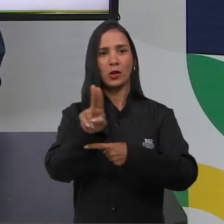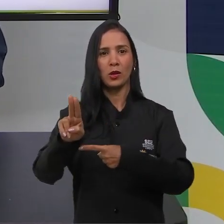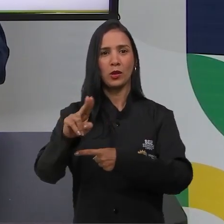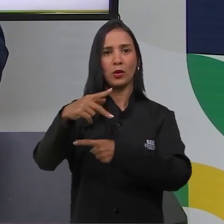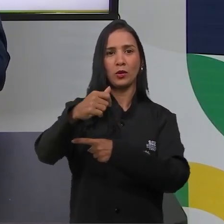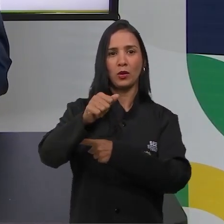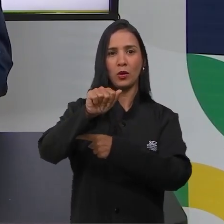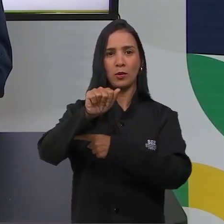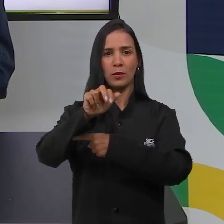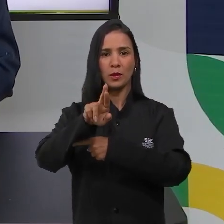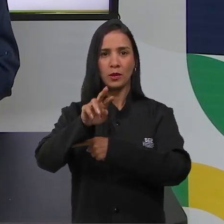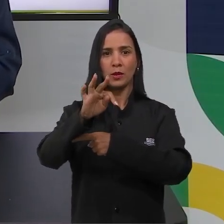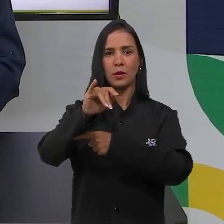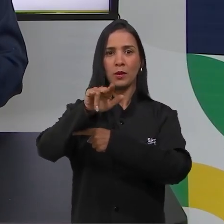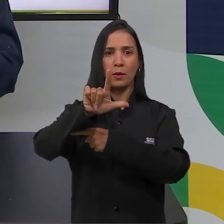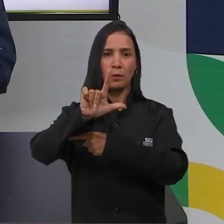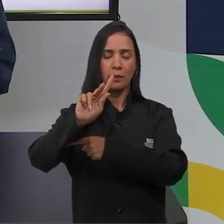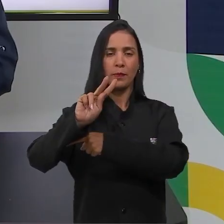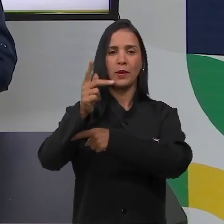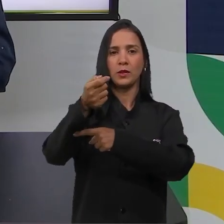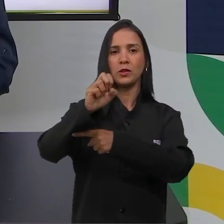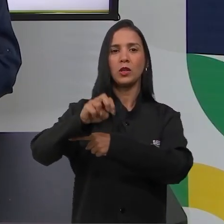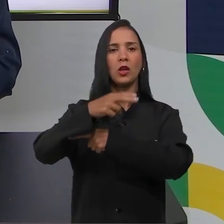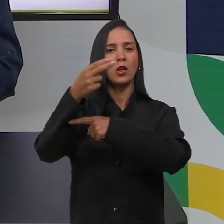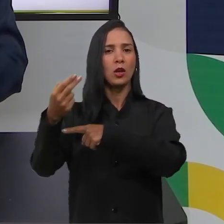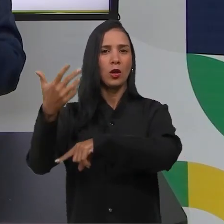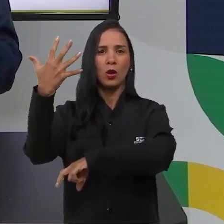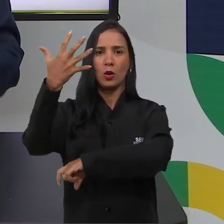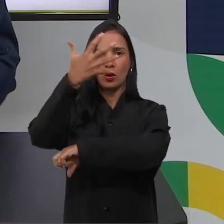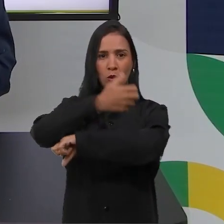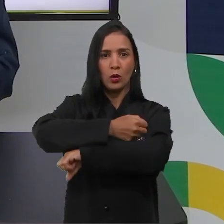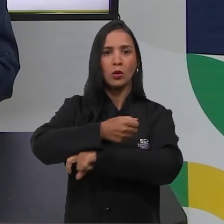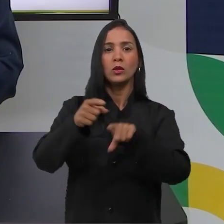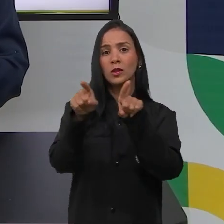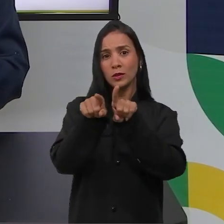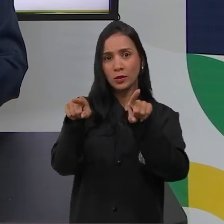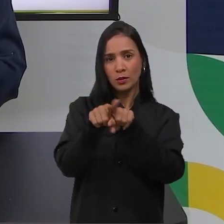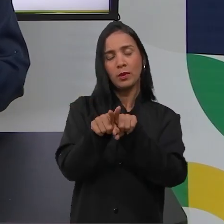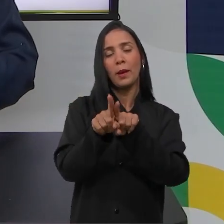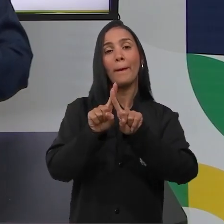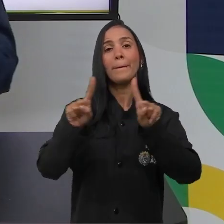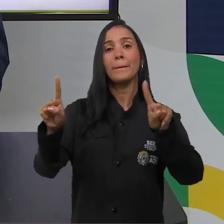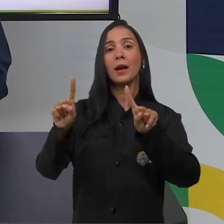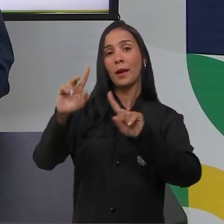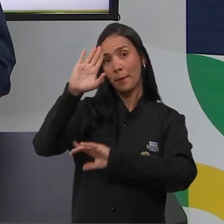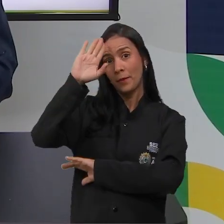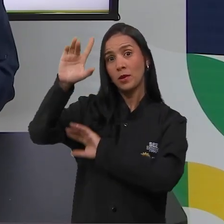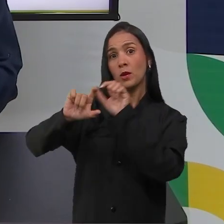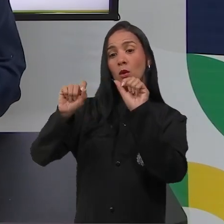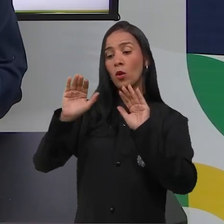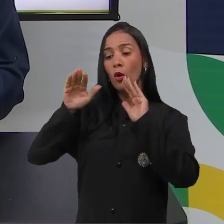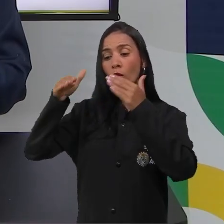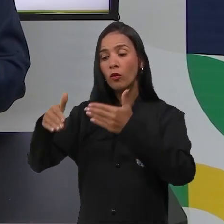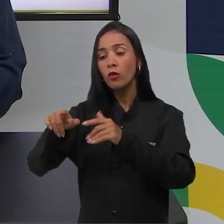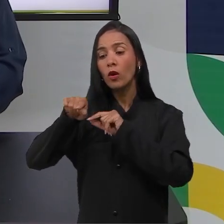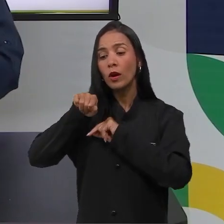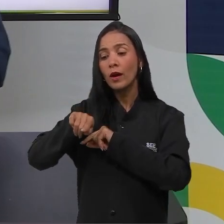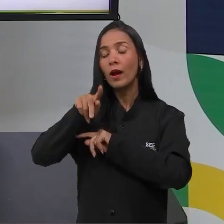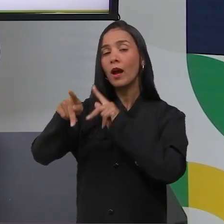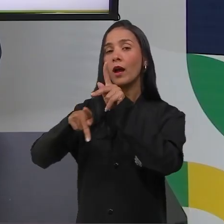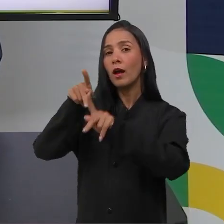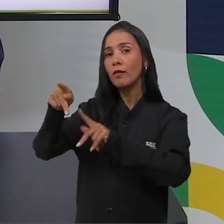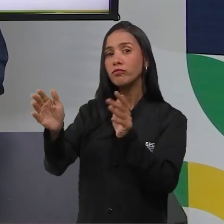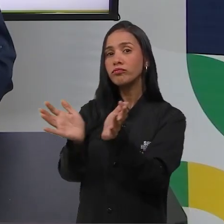de colonização também, e principalmente destacar aqui a população desse continente que